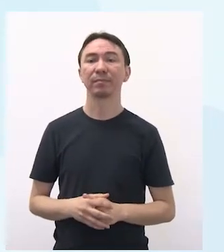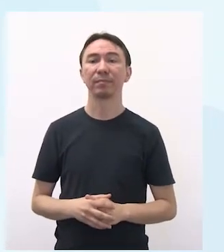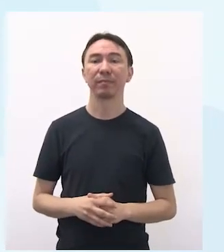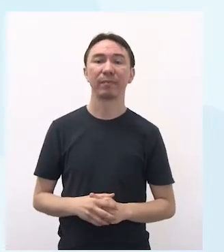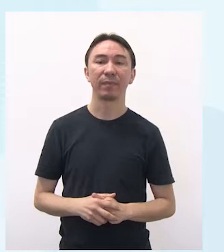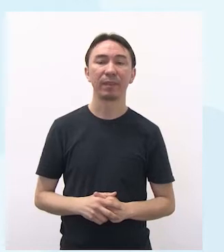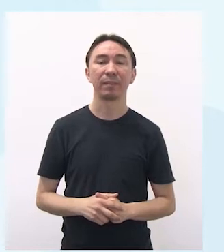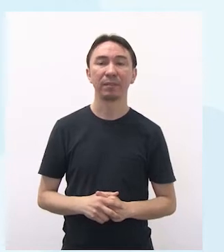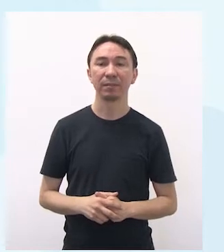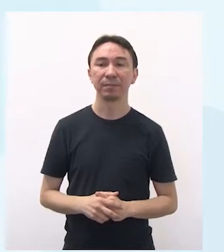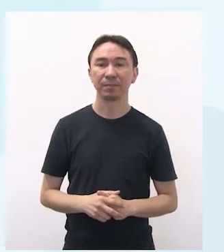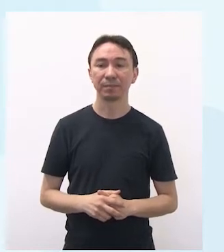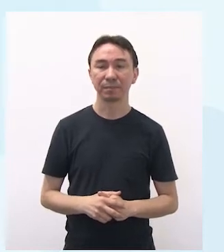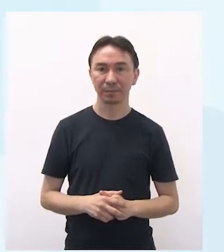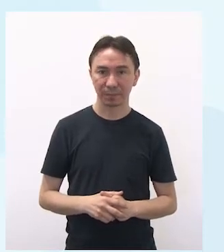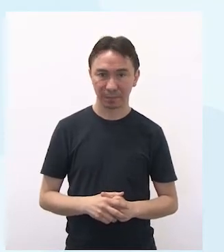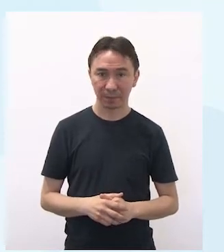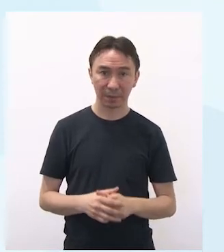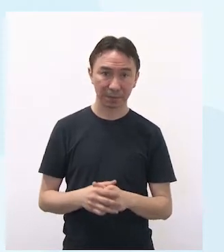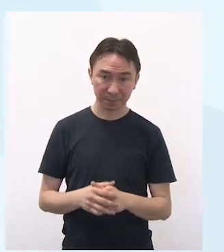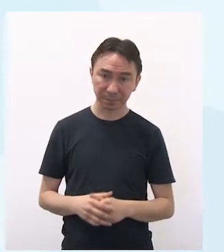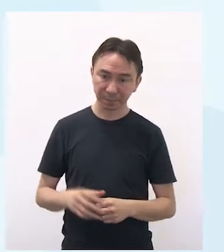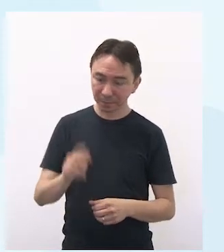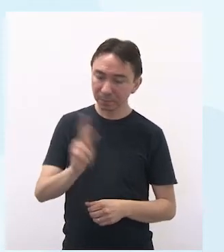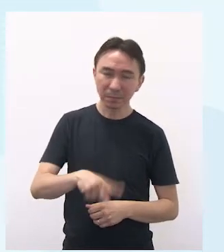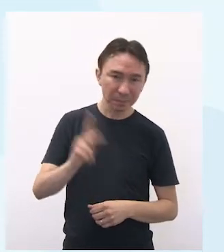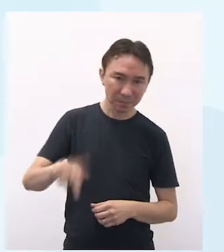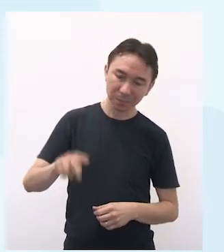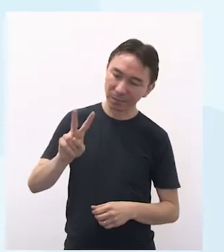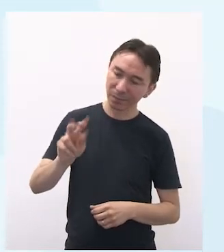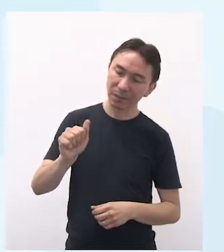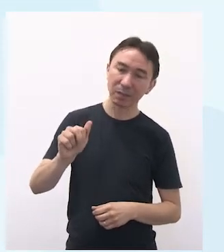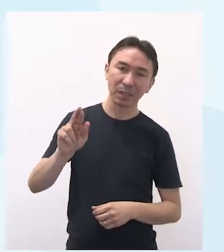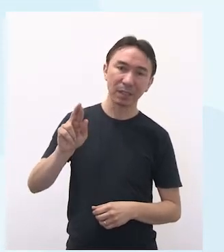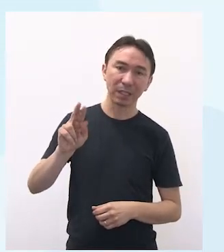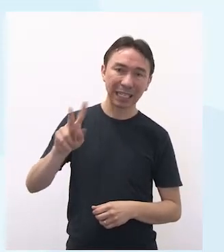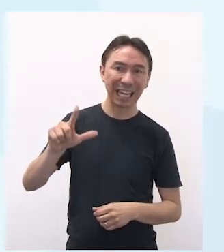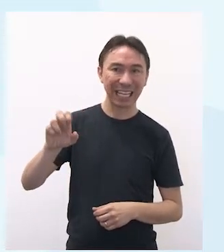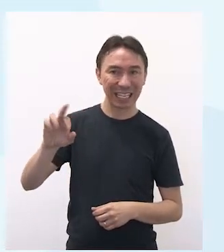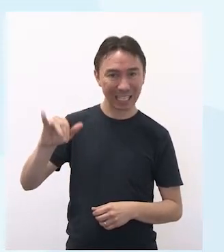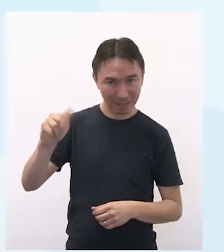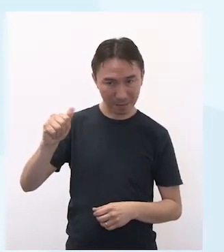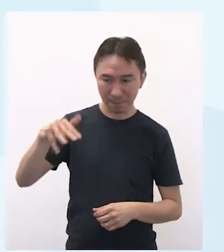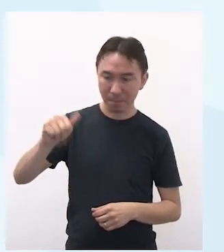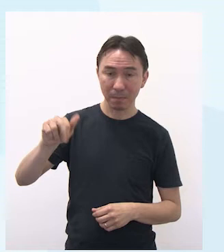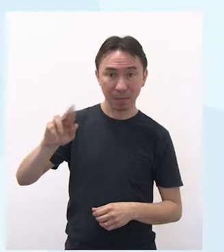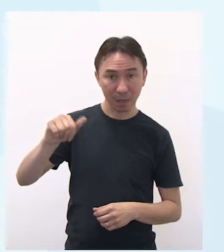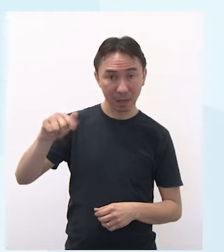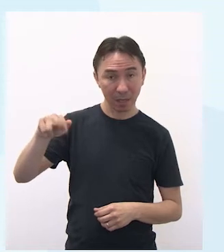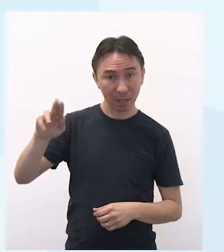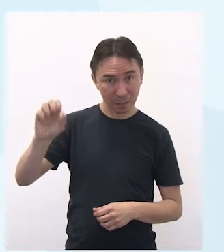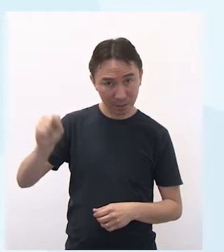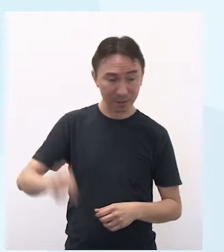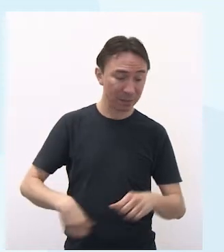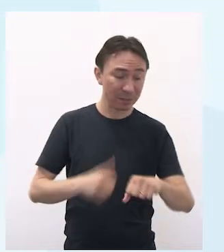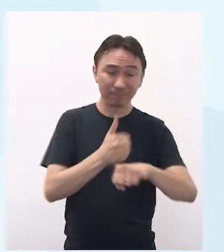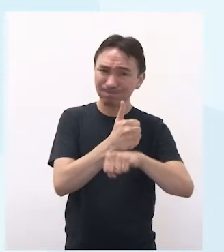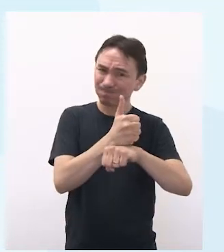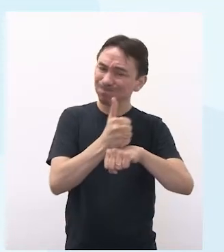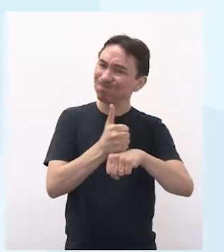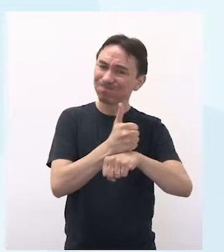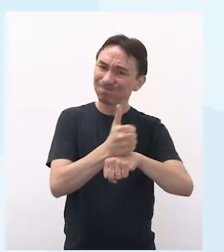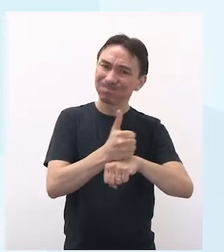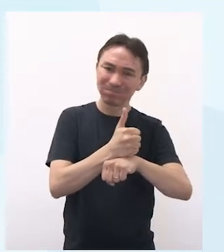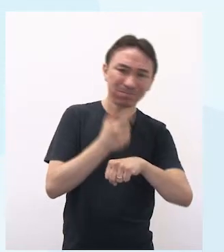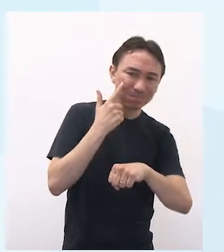Então, olha, a professora Valéria Marques é uma especialista em avaliação. Vocês vão ter a oportunidade em que ela vai trazer